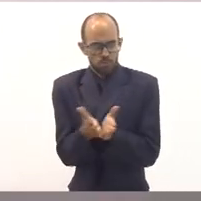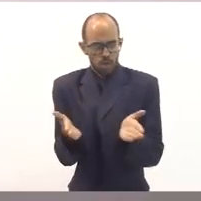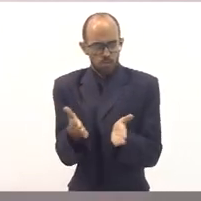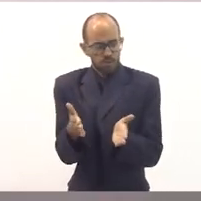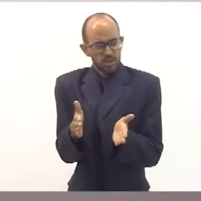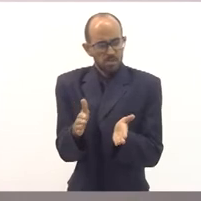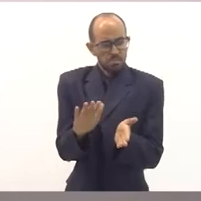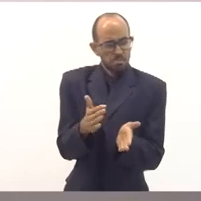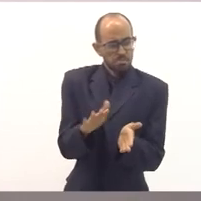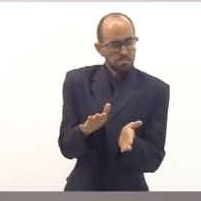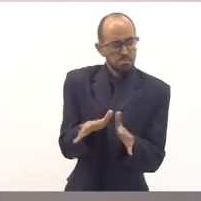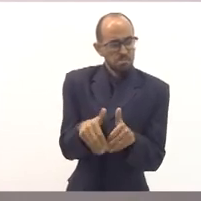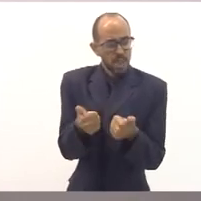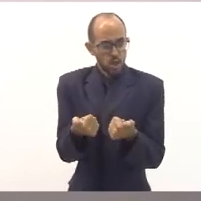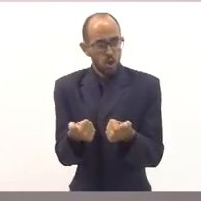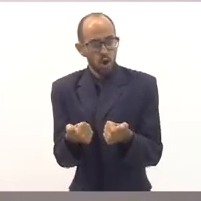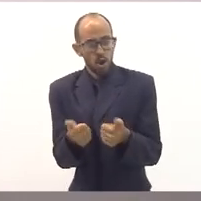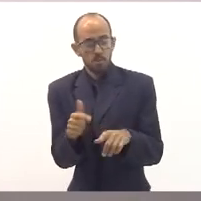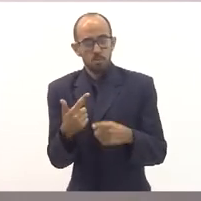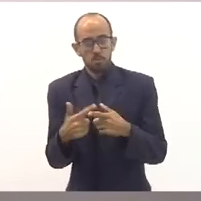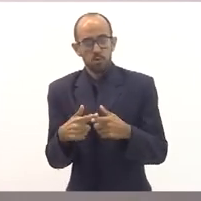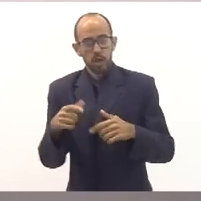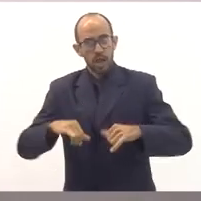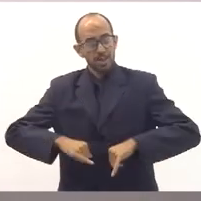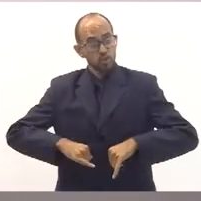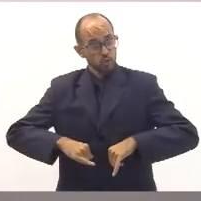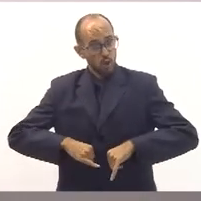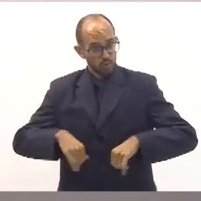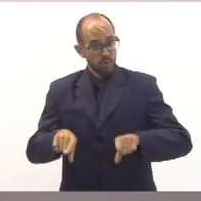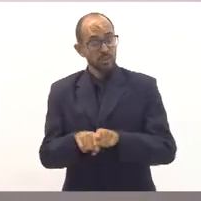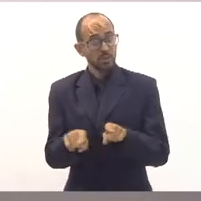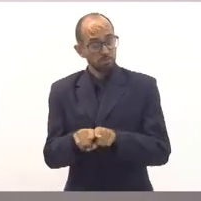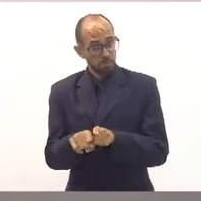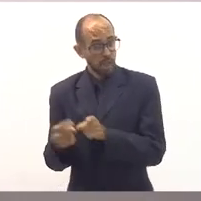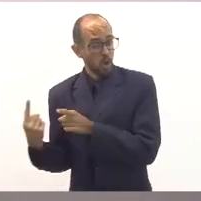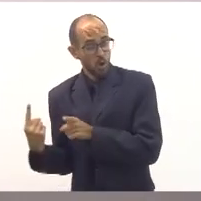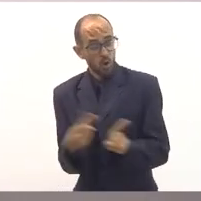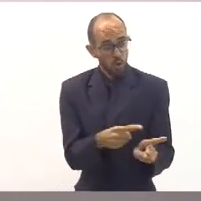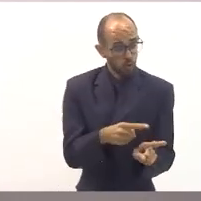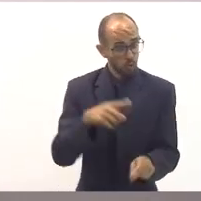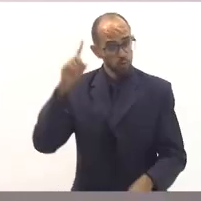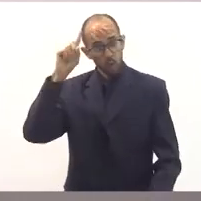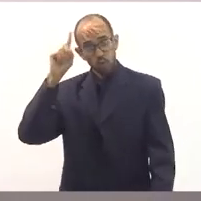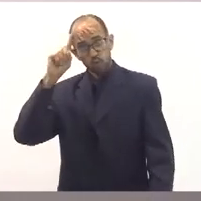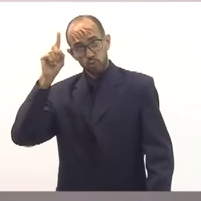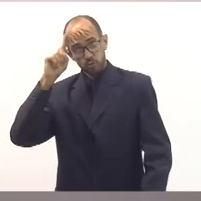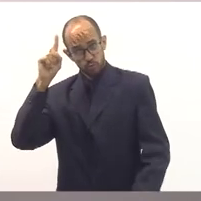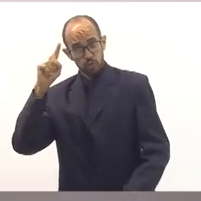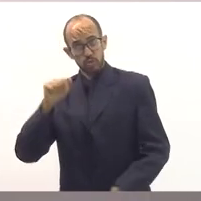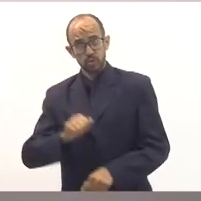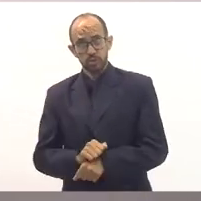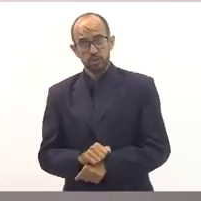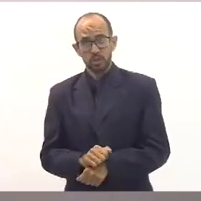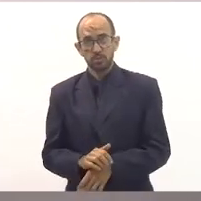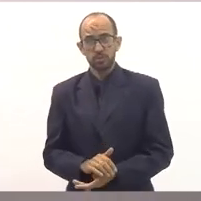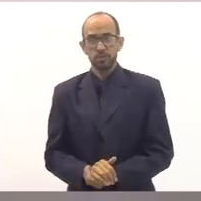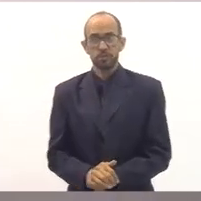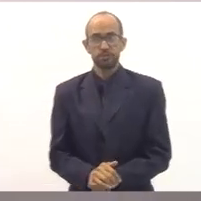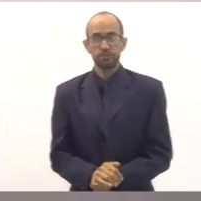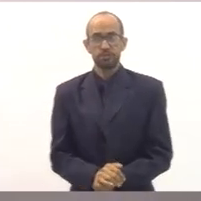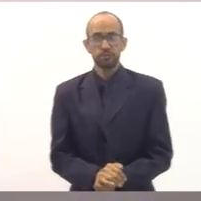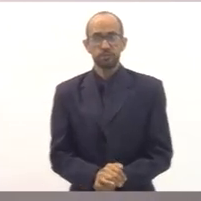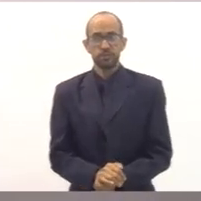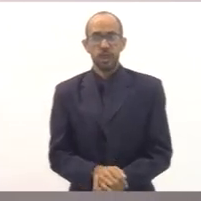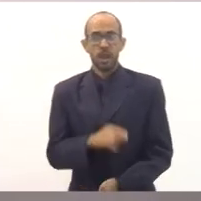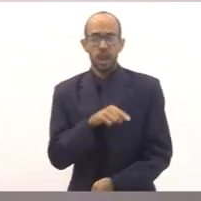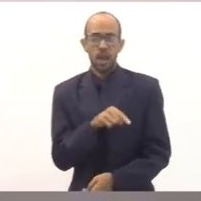privilegiada do que outras Mas é uma periferia que sofre ataque todos os dias aonde